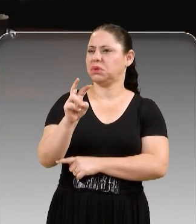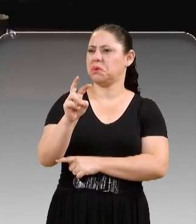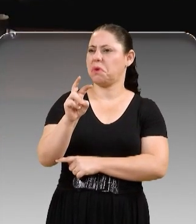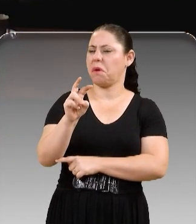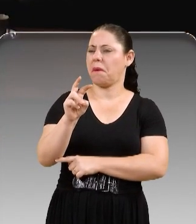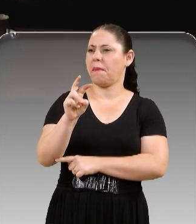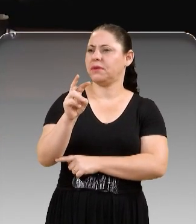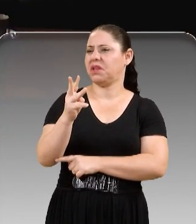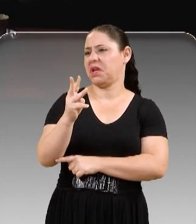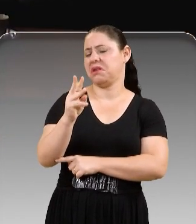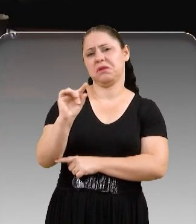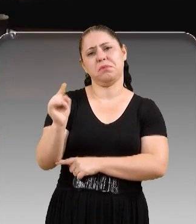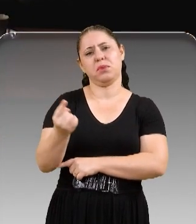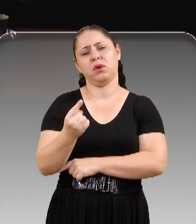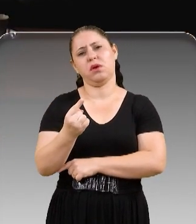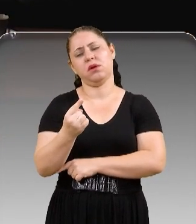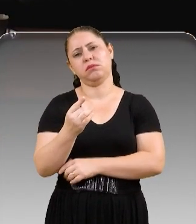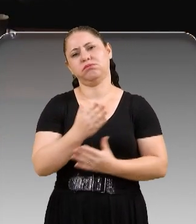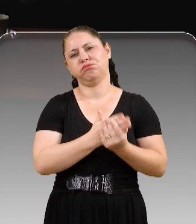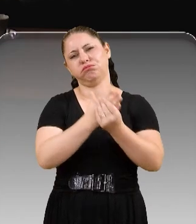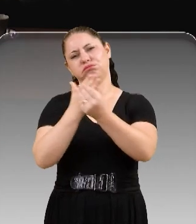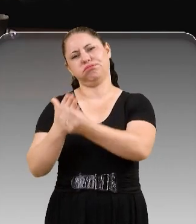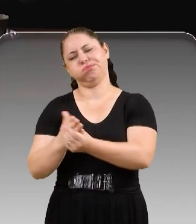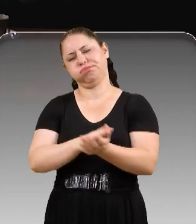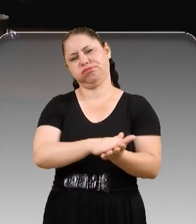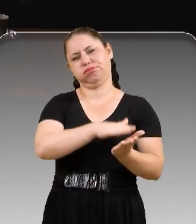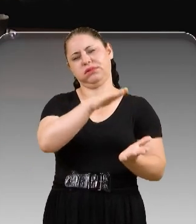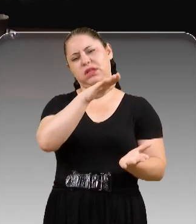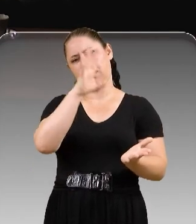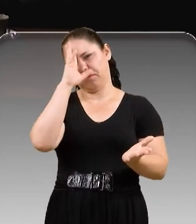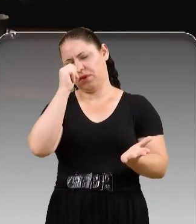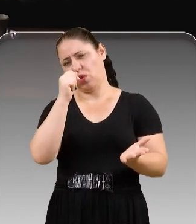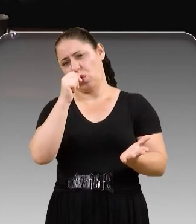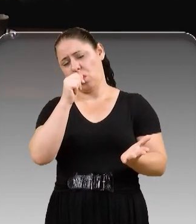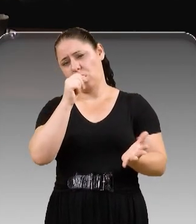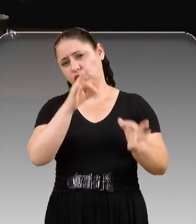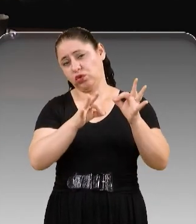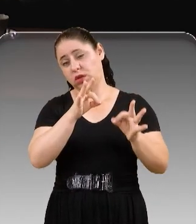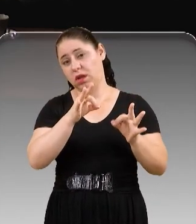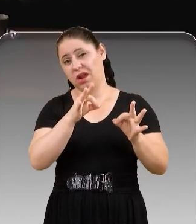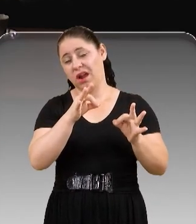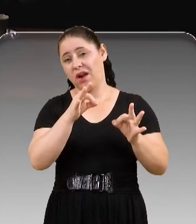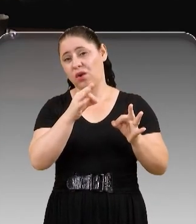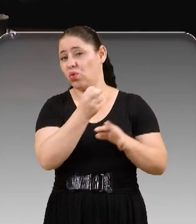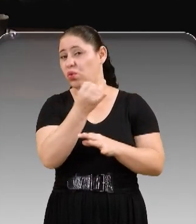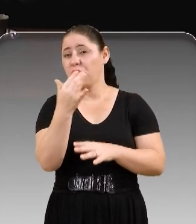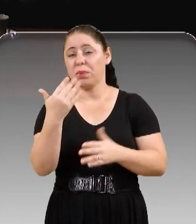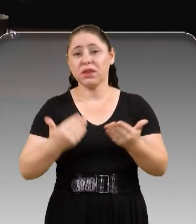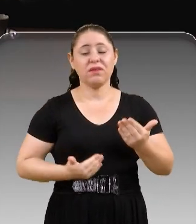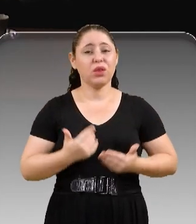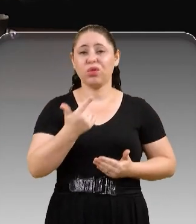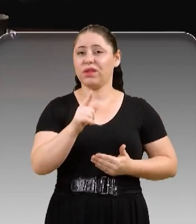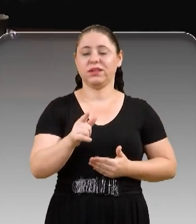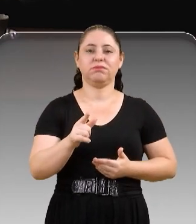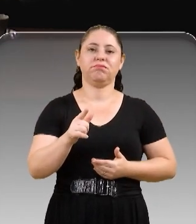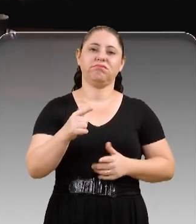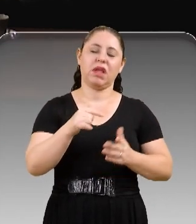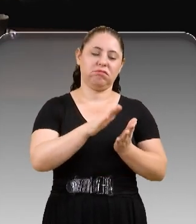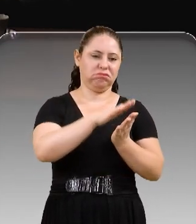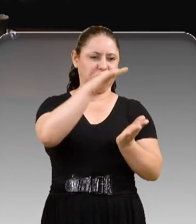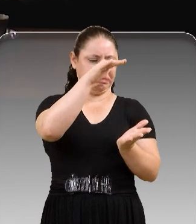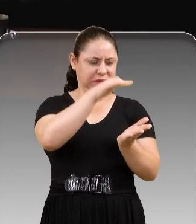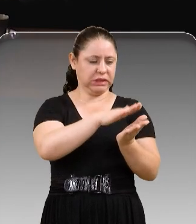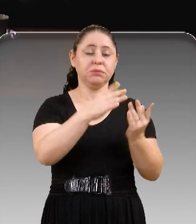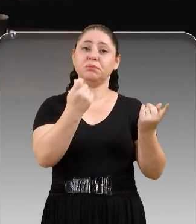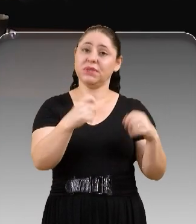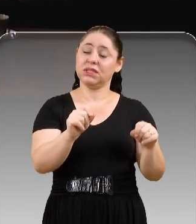mil processos, 3 mil processos de acervo. É difícil não ter servidores em número suficiente para poder atender essa